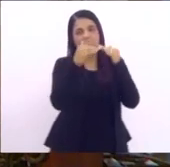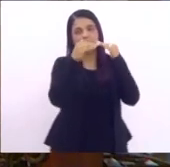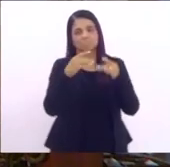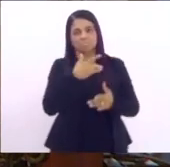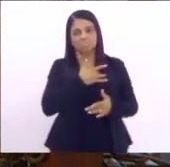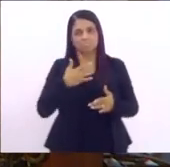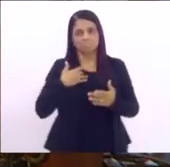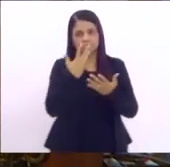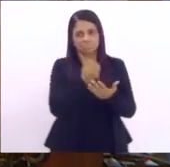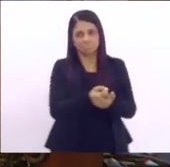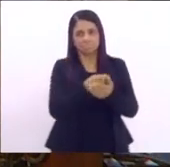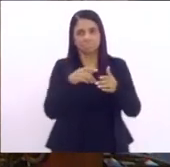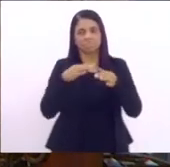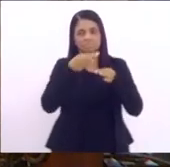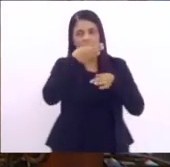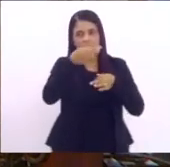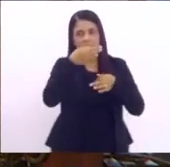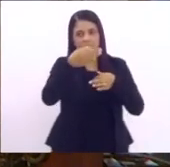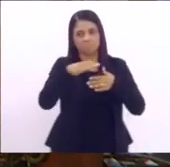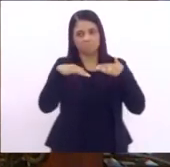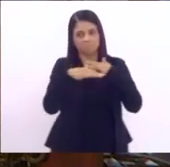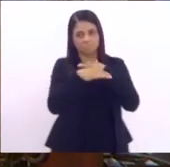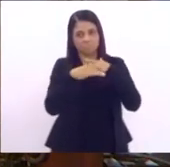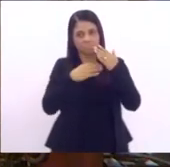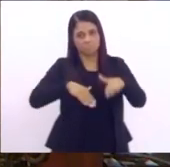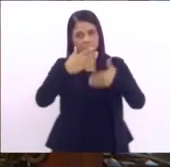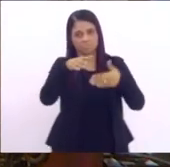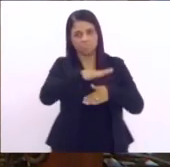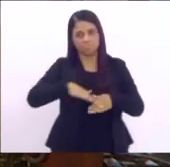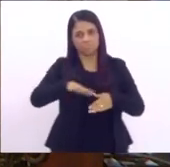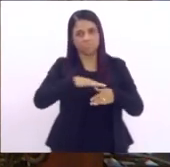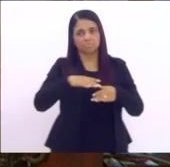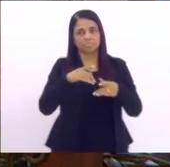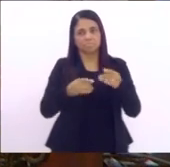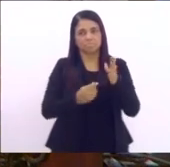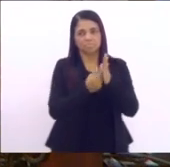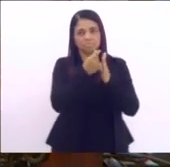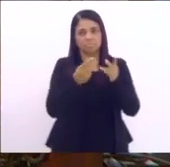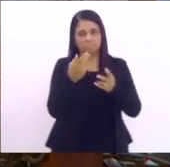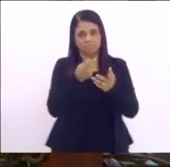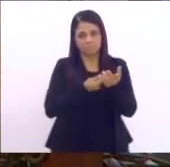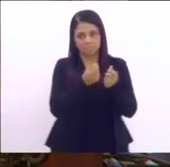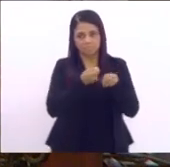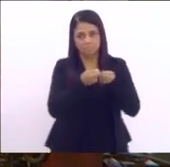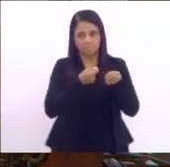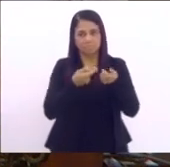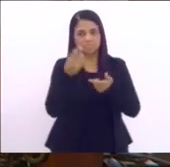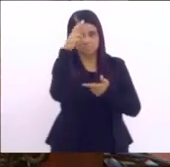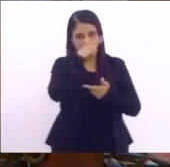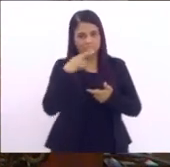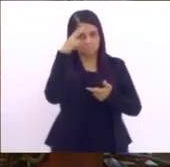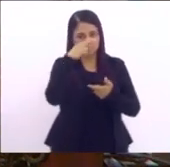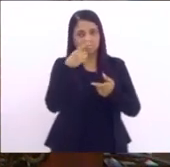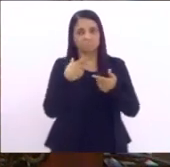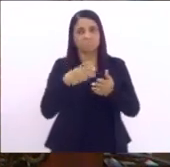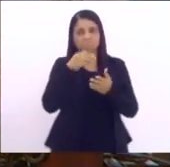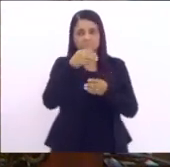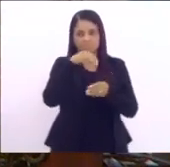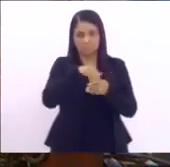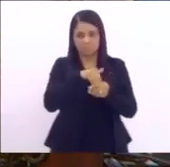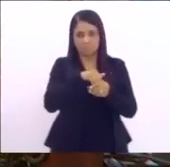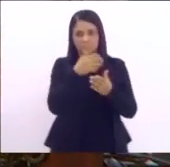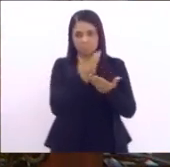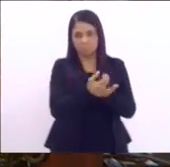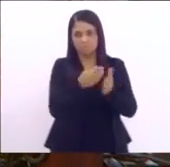municipais, desenvolvimento regional favorável, orçamento, fiscalização financeira e controle favorável. Novo parecer, as emendas de plenário das comissões